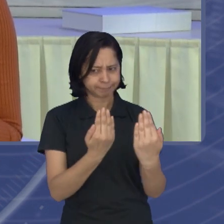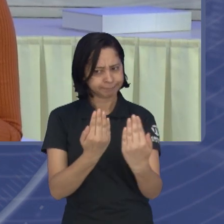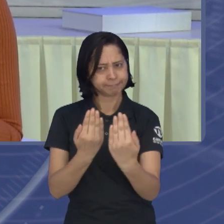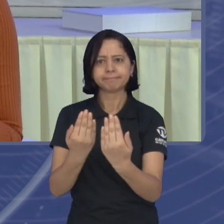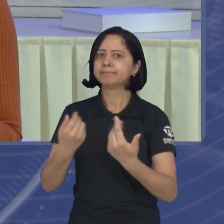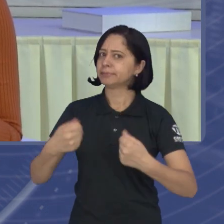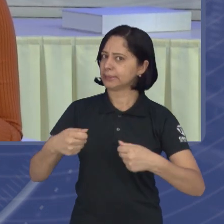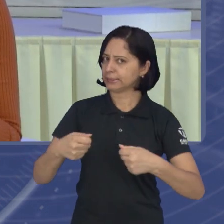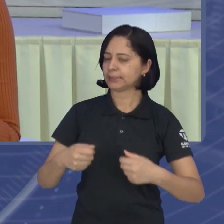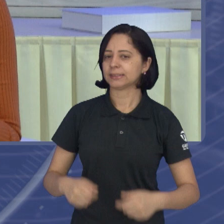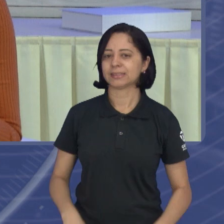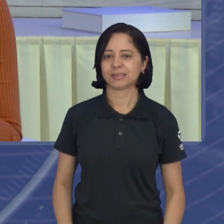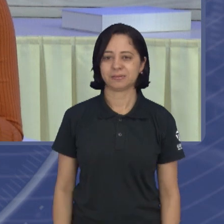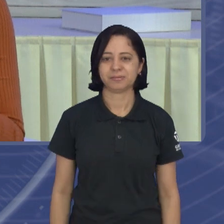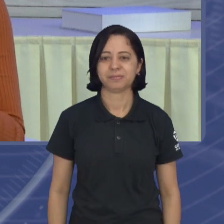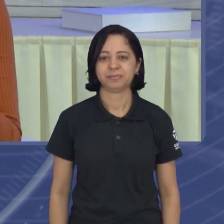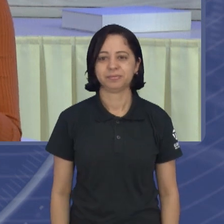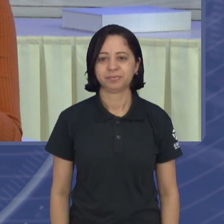sempre.